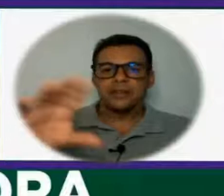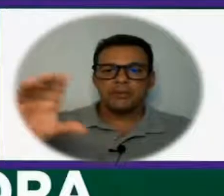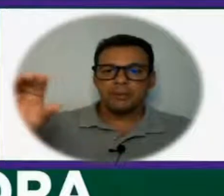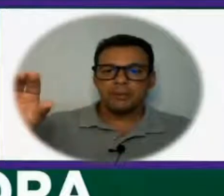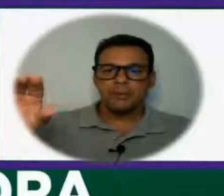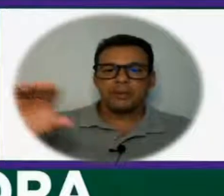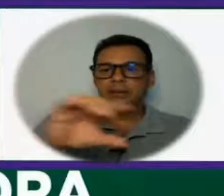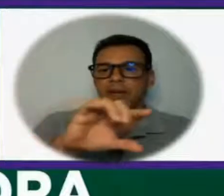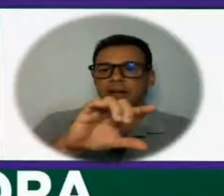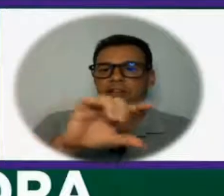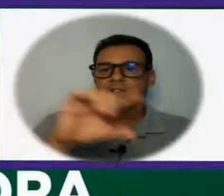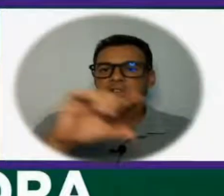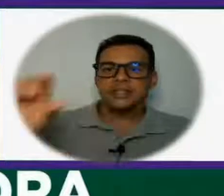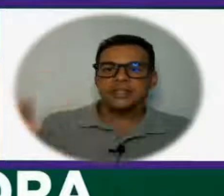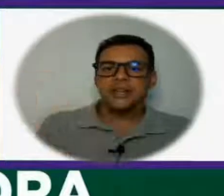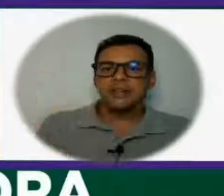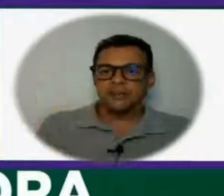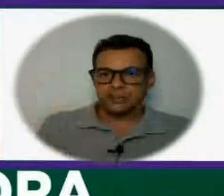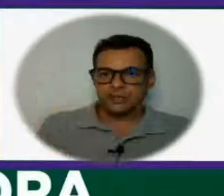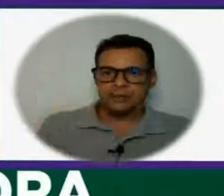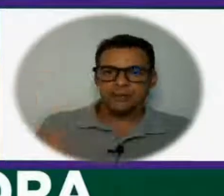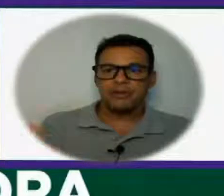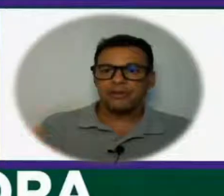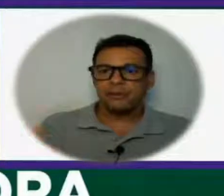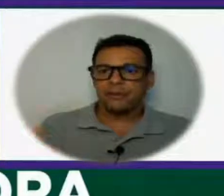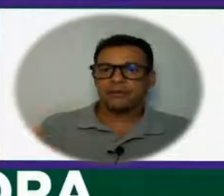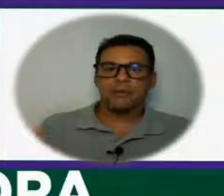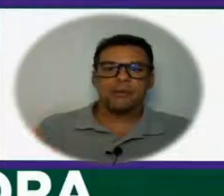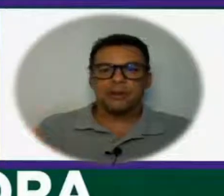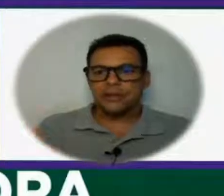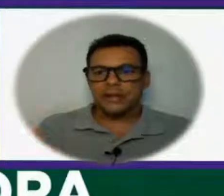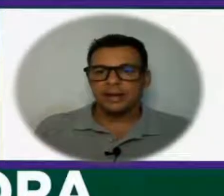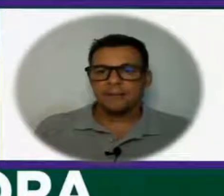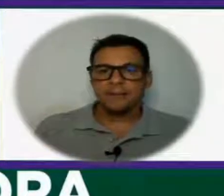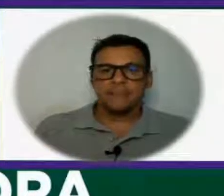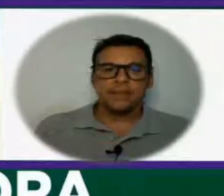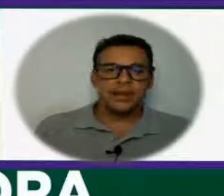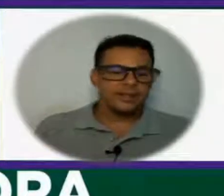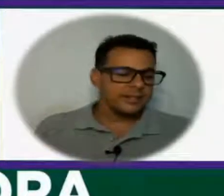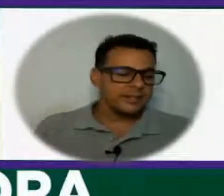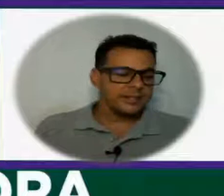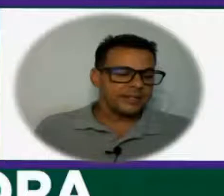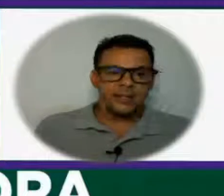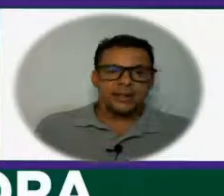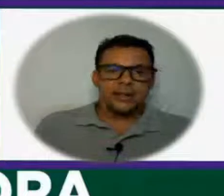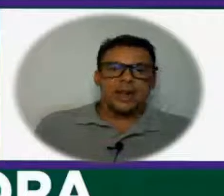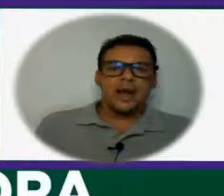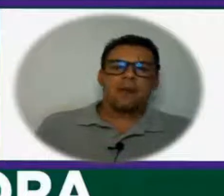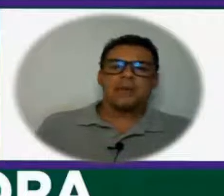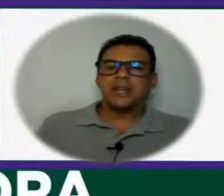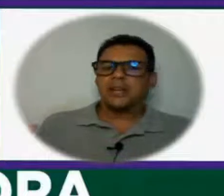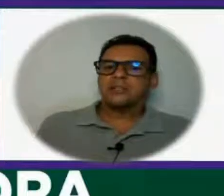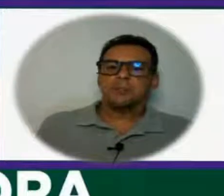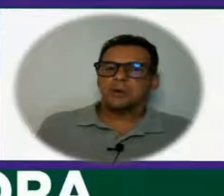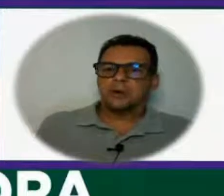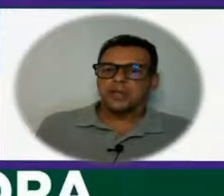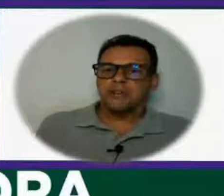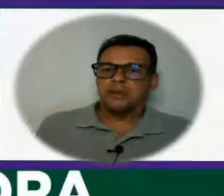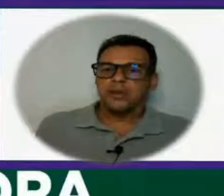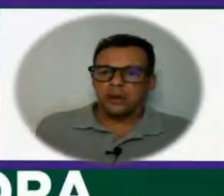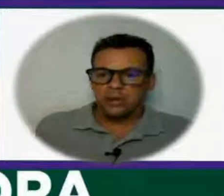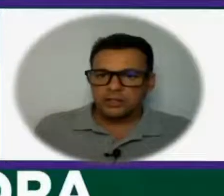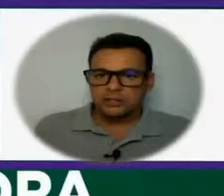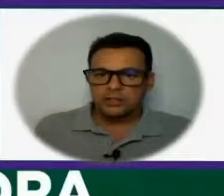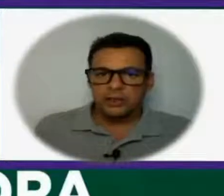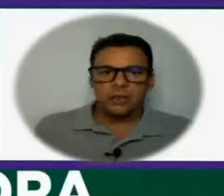na frente De uma Estante de livros Provavelmente Numa biblioteca E ela diz assim How many English books